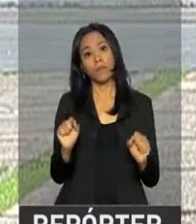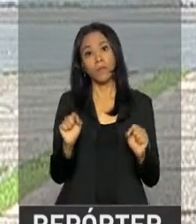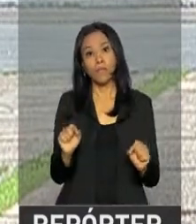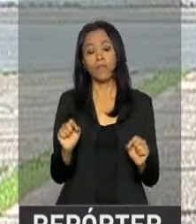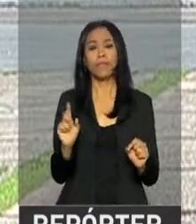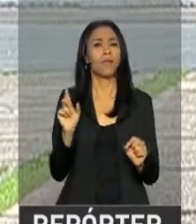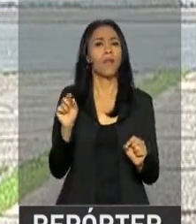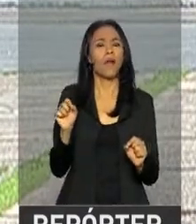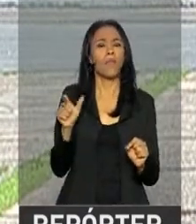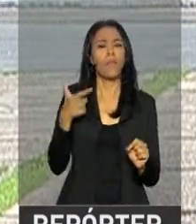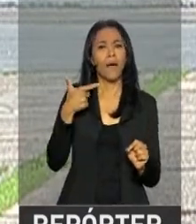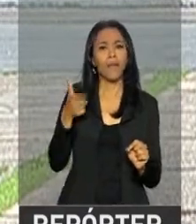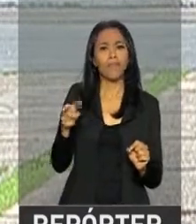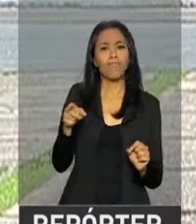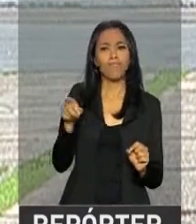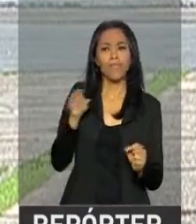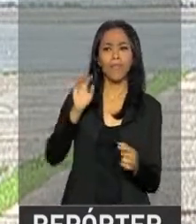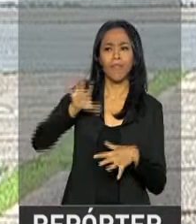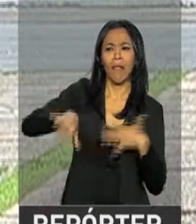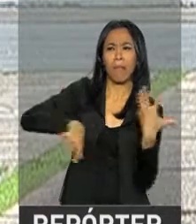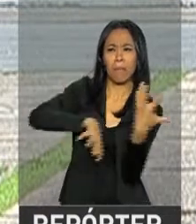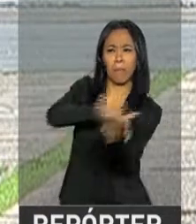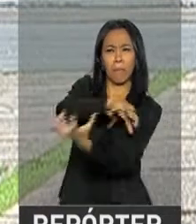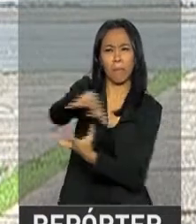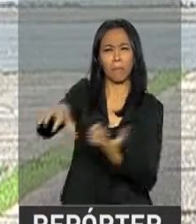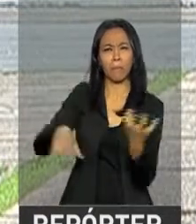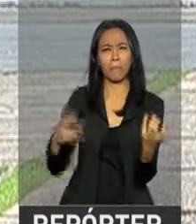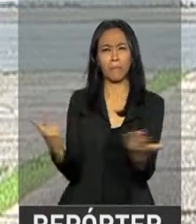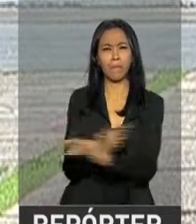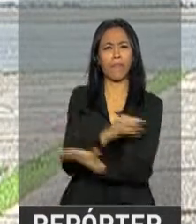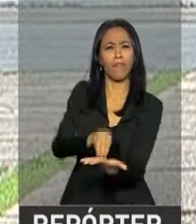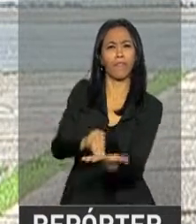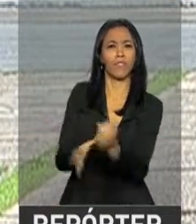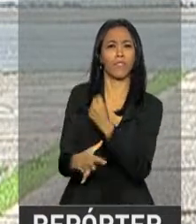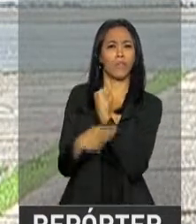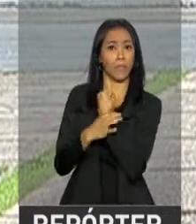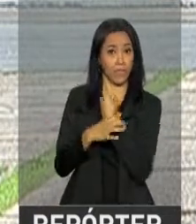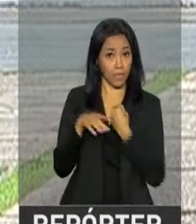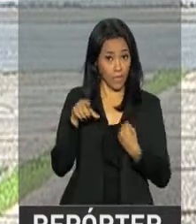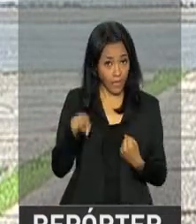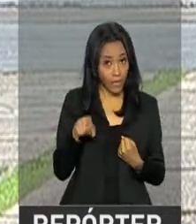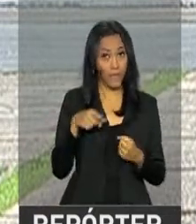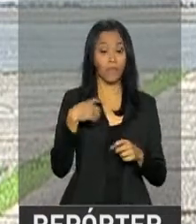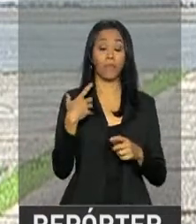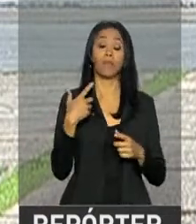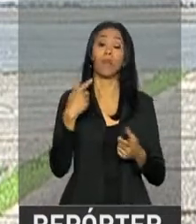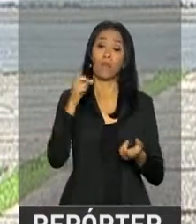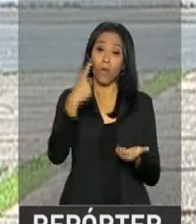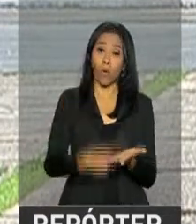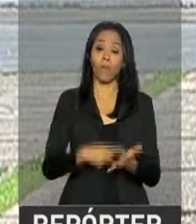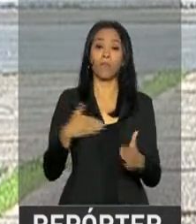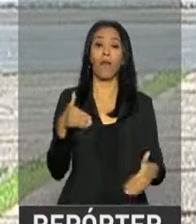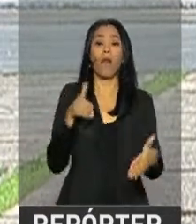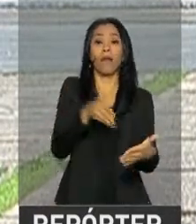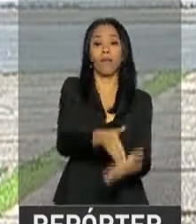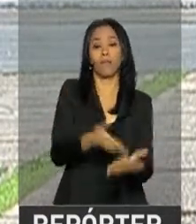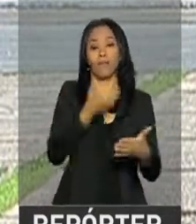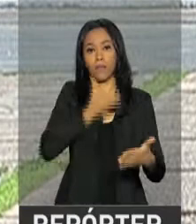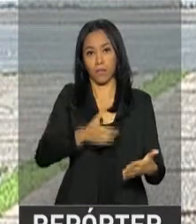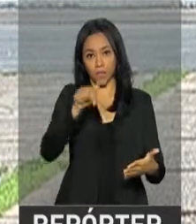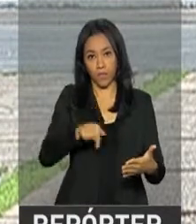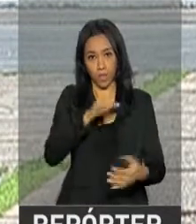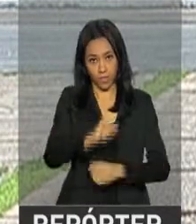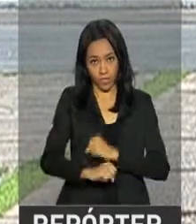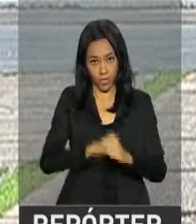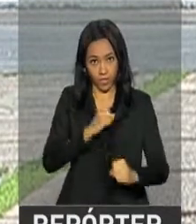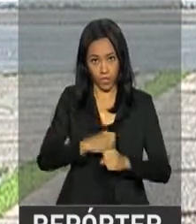grave comprometimento da ordem pública a ação vai durar até dezembro deste ano o general do exército valter sousa braga neto